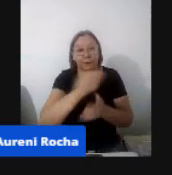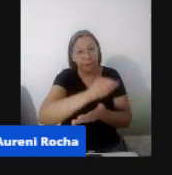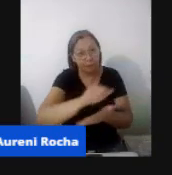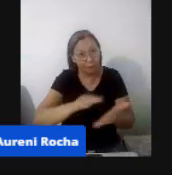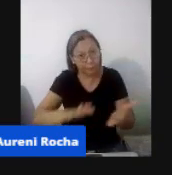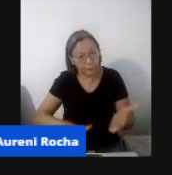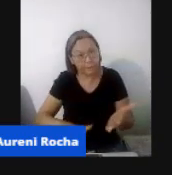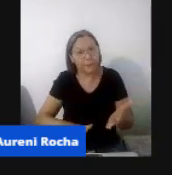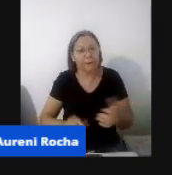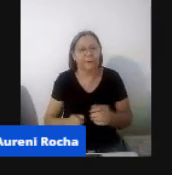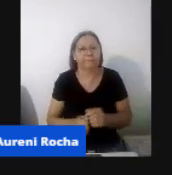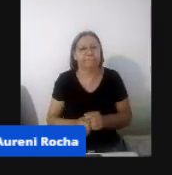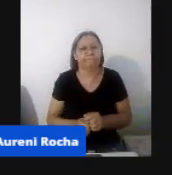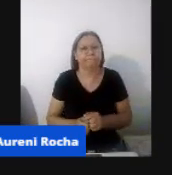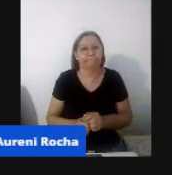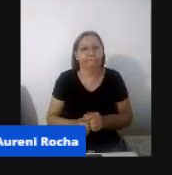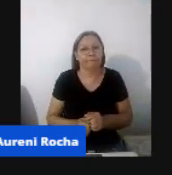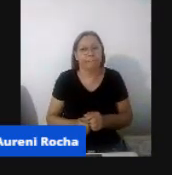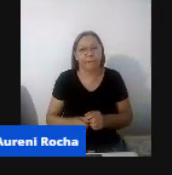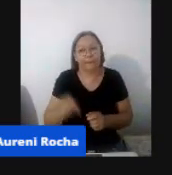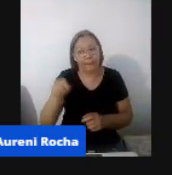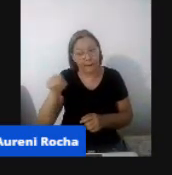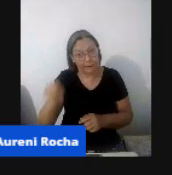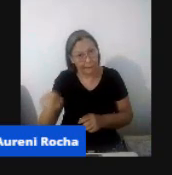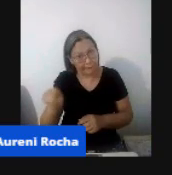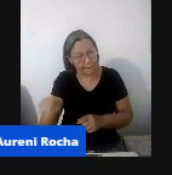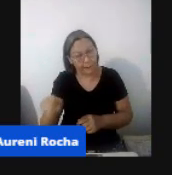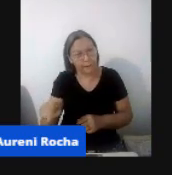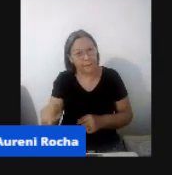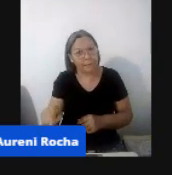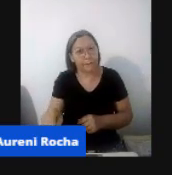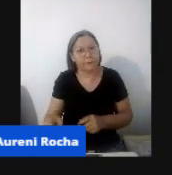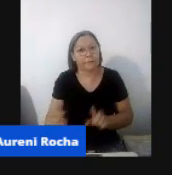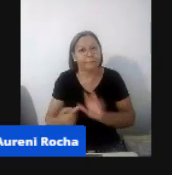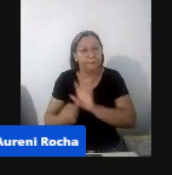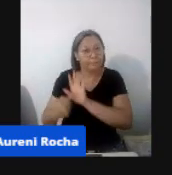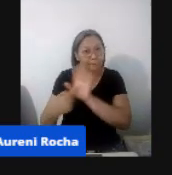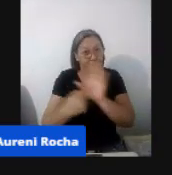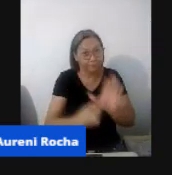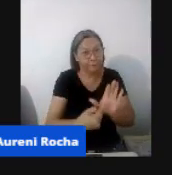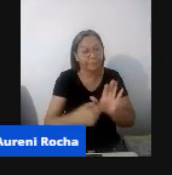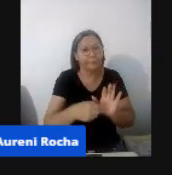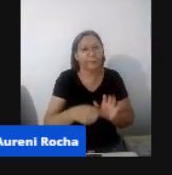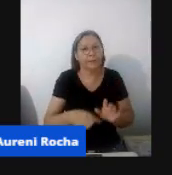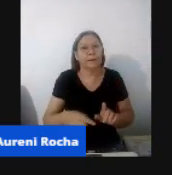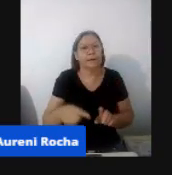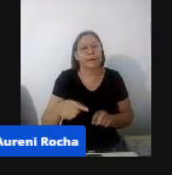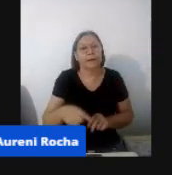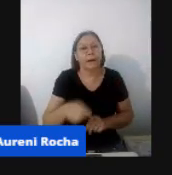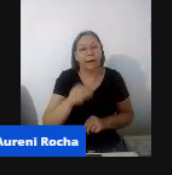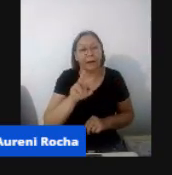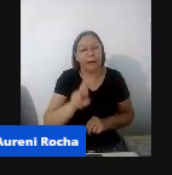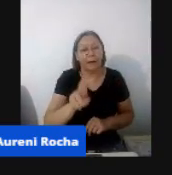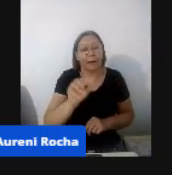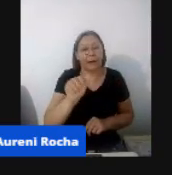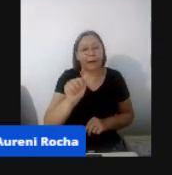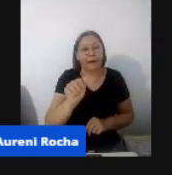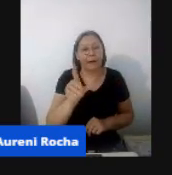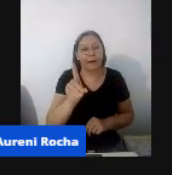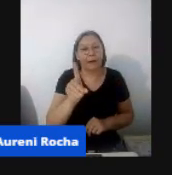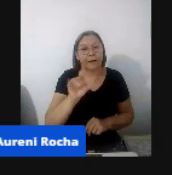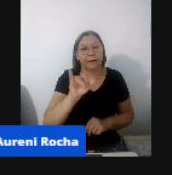Já Mariana apresentou a propriedade de radiciação, onde a raiz